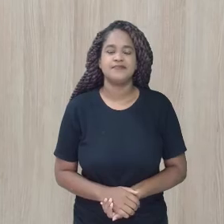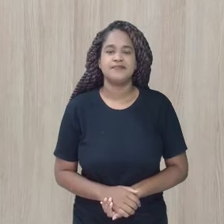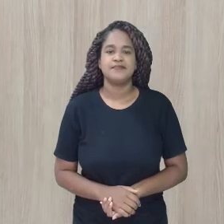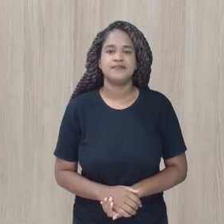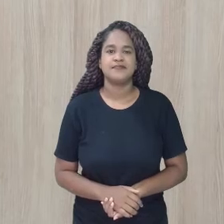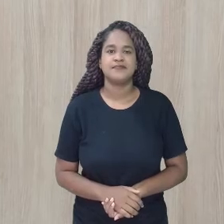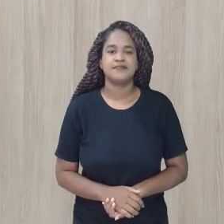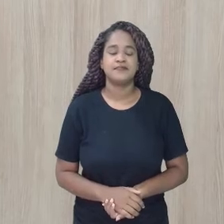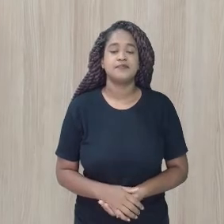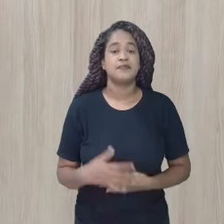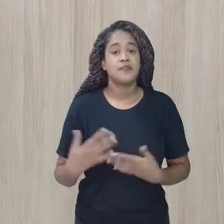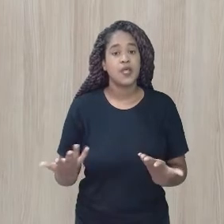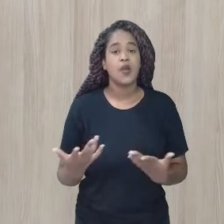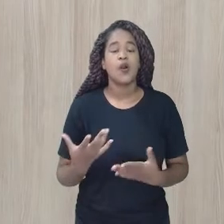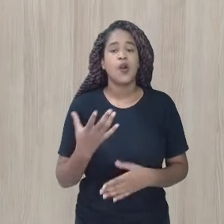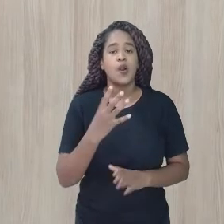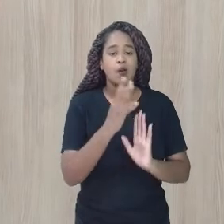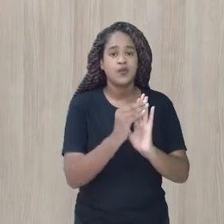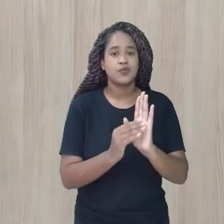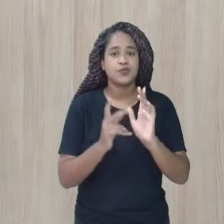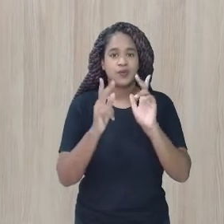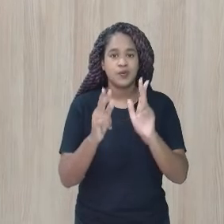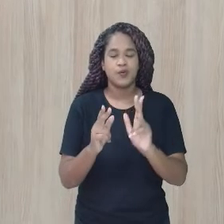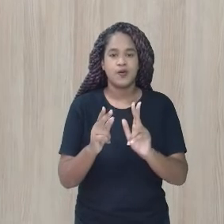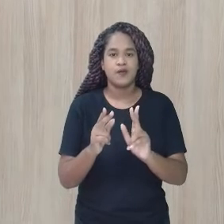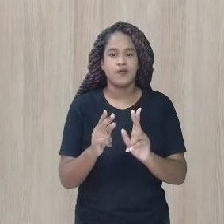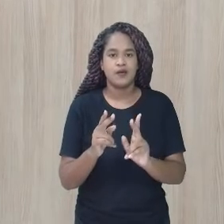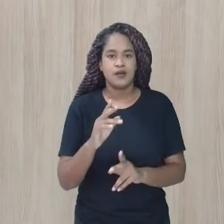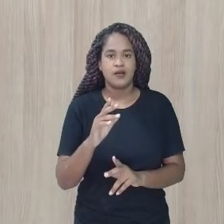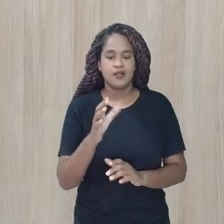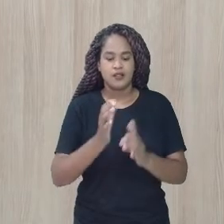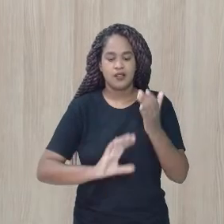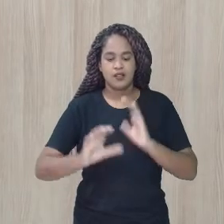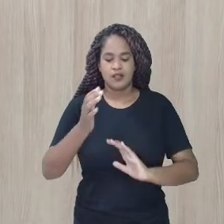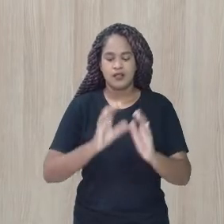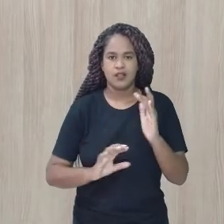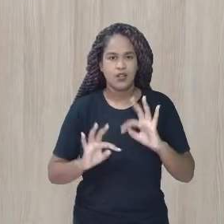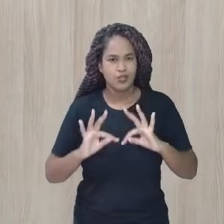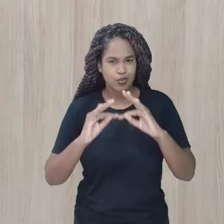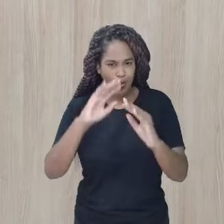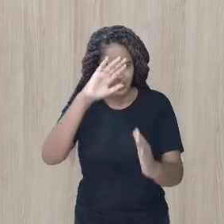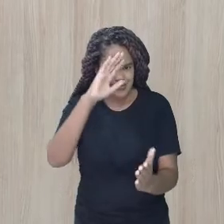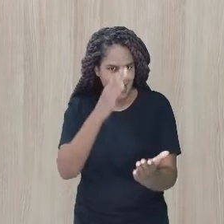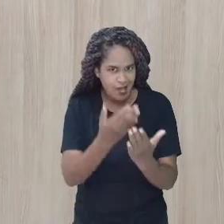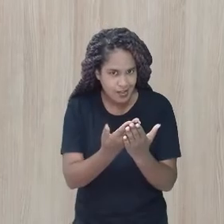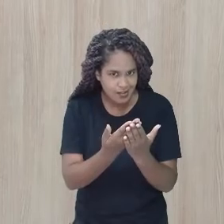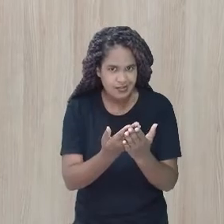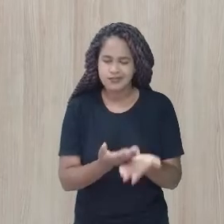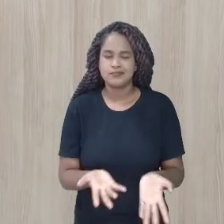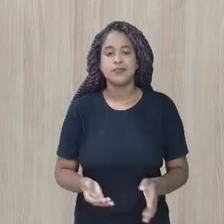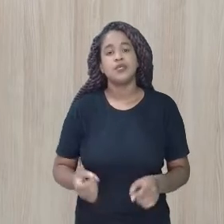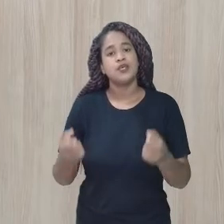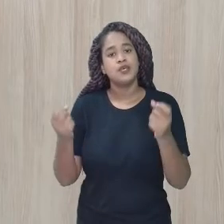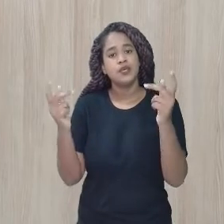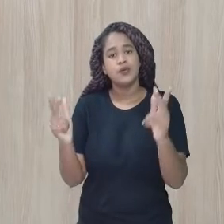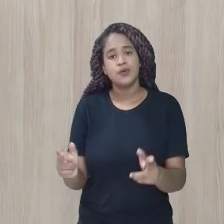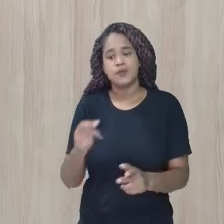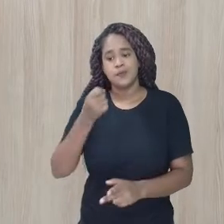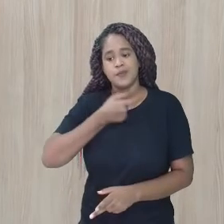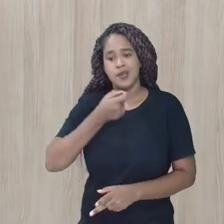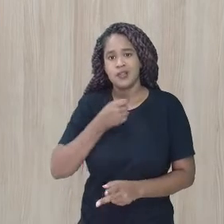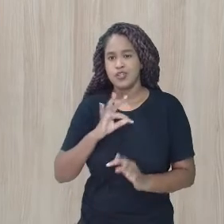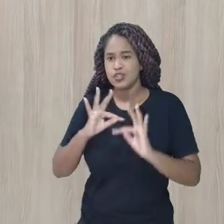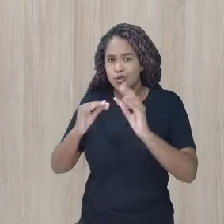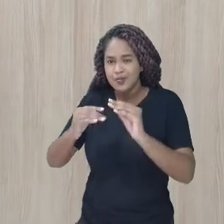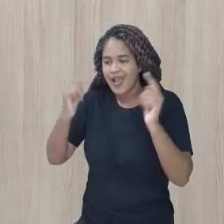de lendas. Nem todos acreditam em tudo que se falam. E aí nem todos riem de determinadas piadas, mas